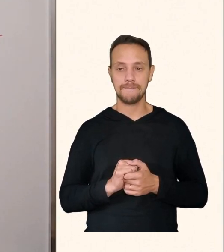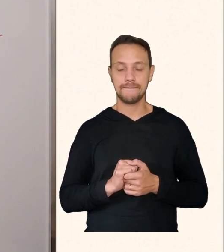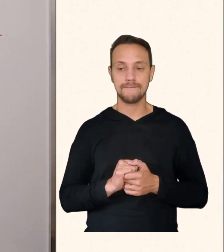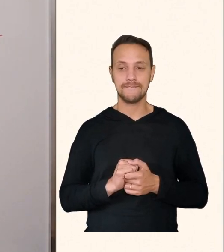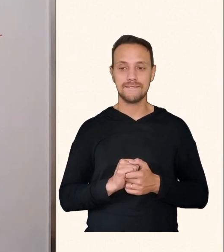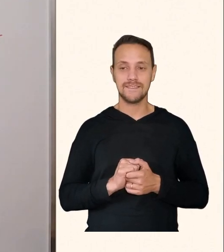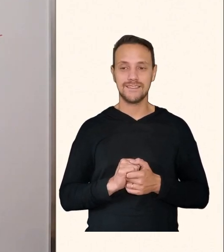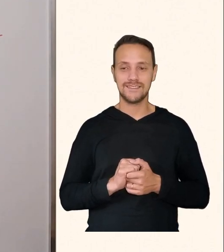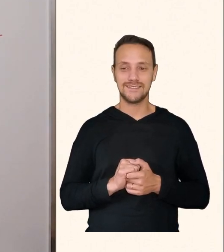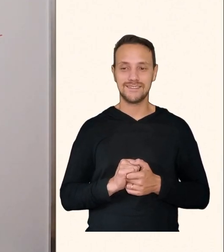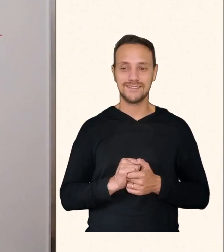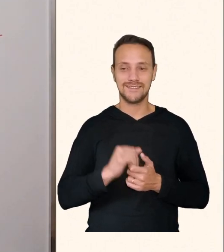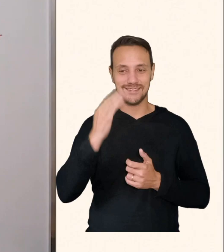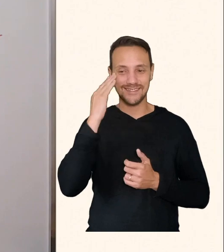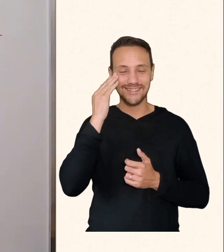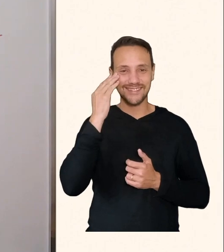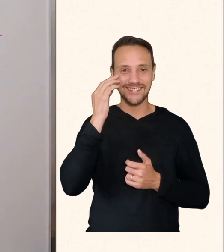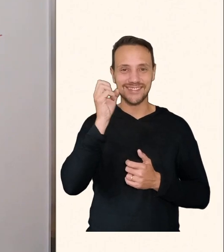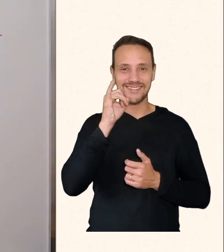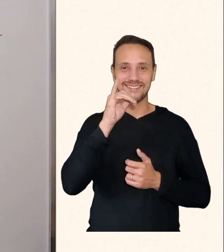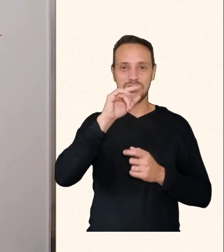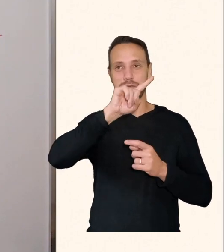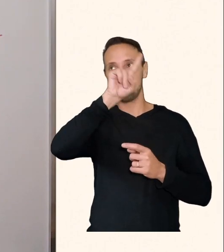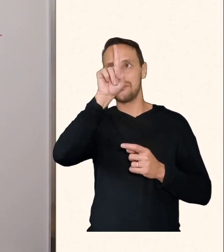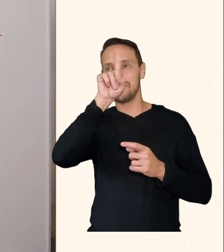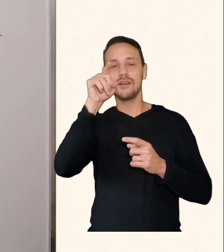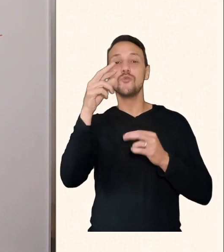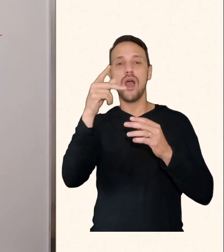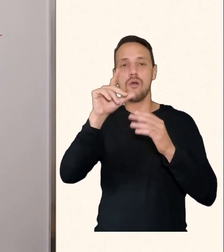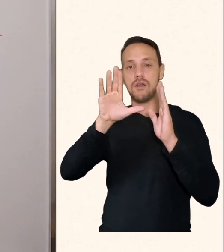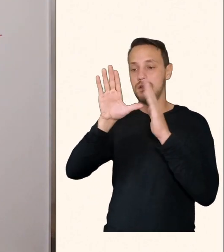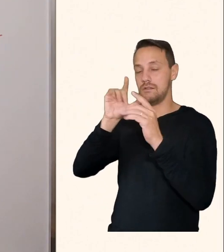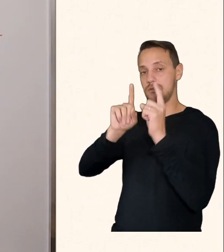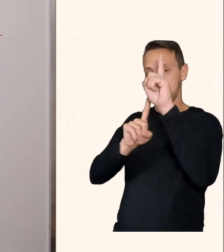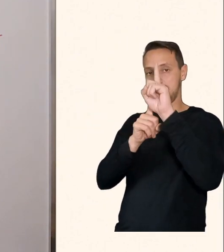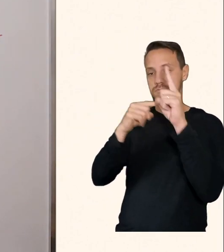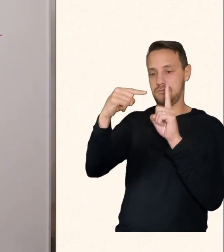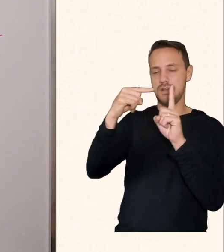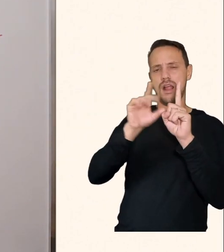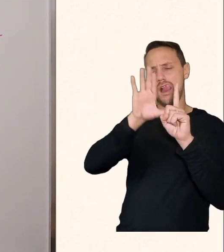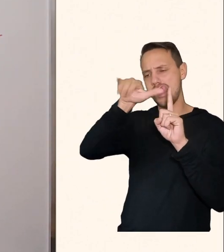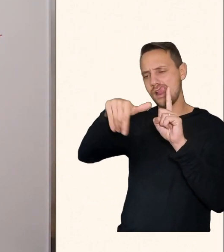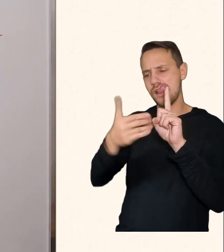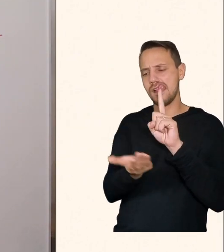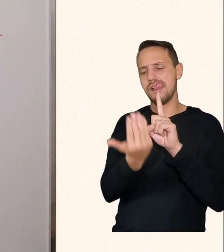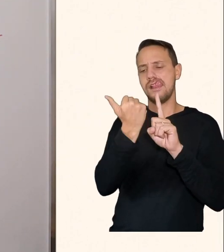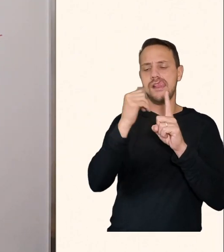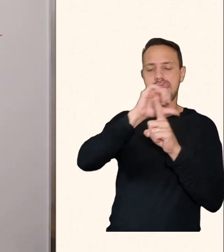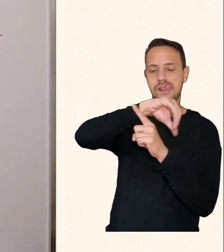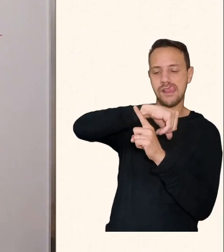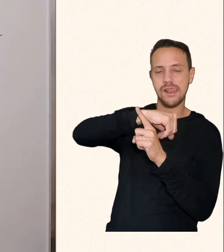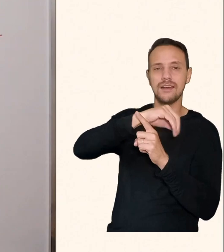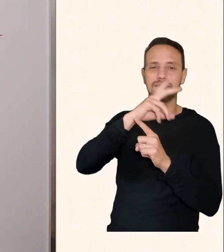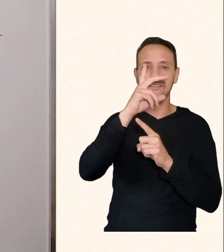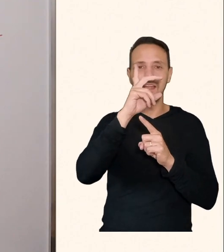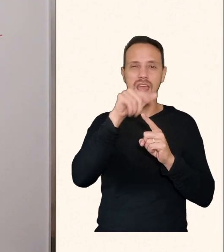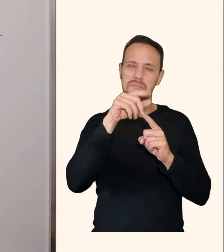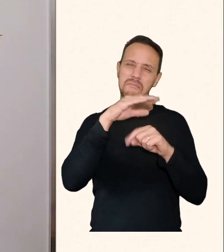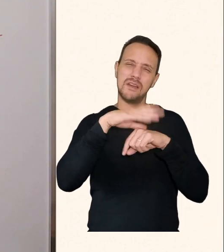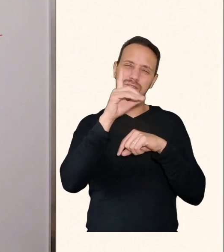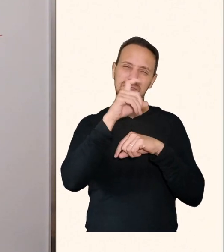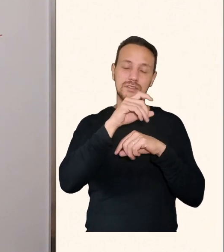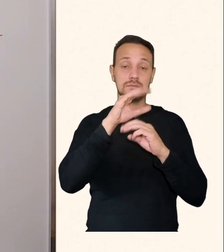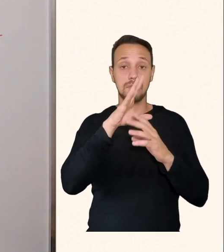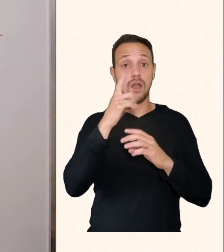K vetor I, dá J positivo. I vetor J, dá K positivo, beleza. É, J vetor K, dá I